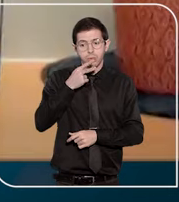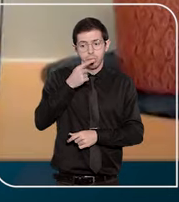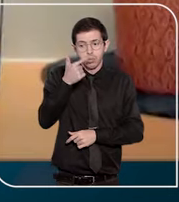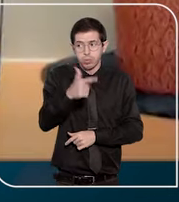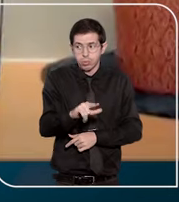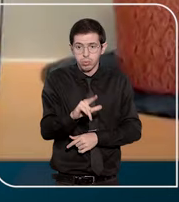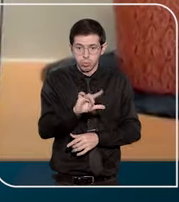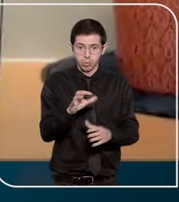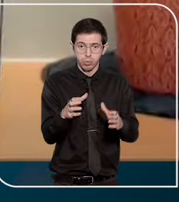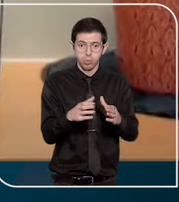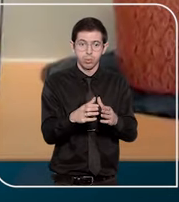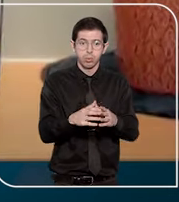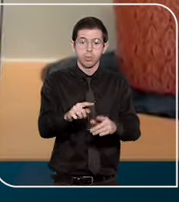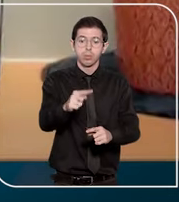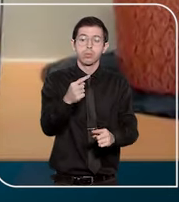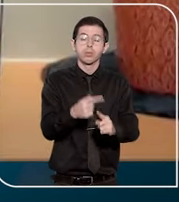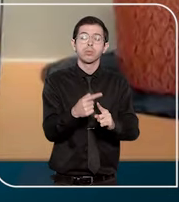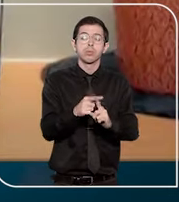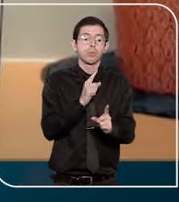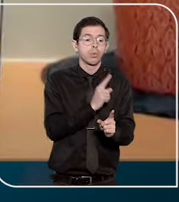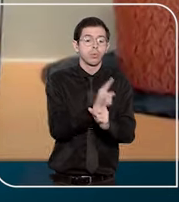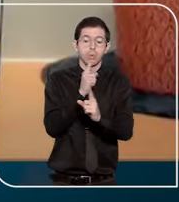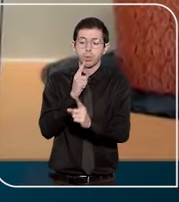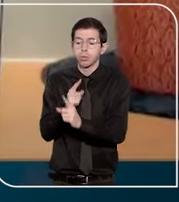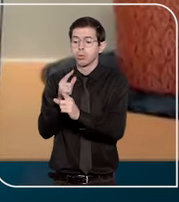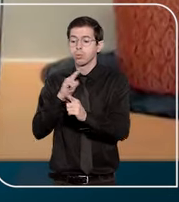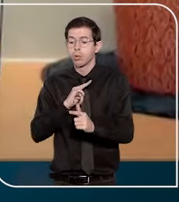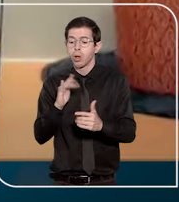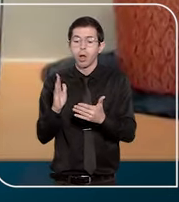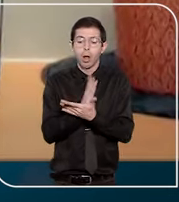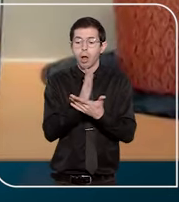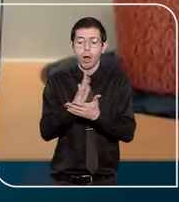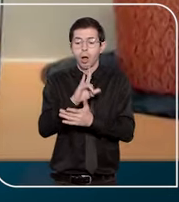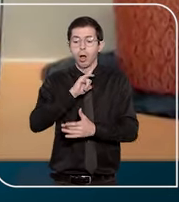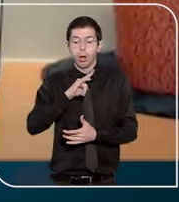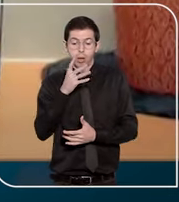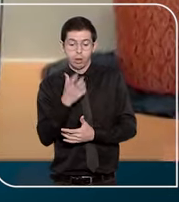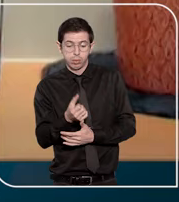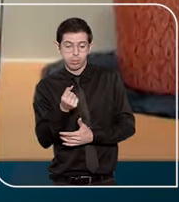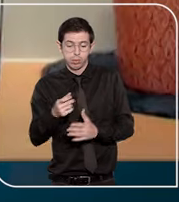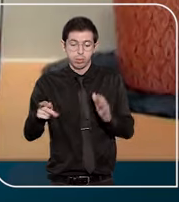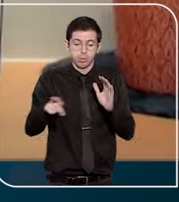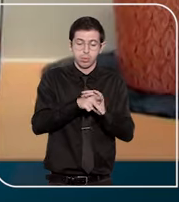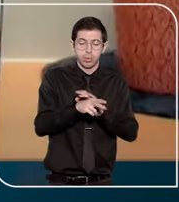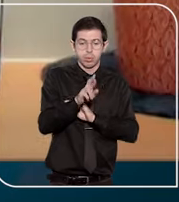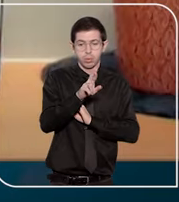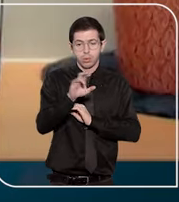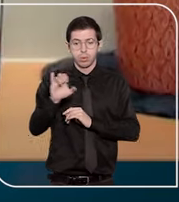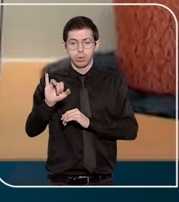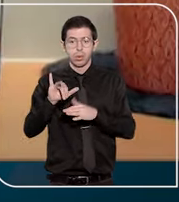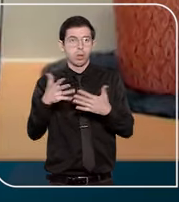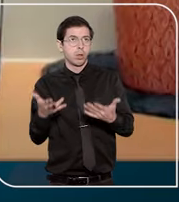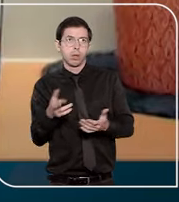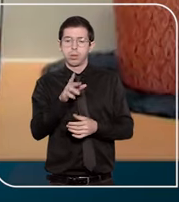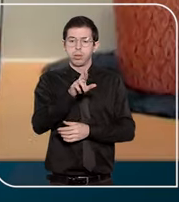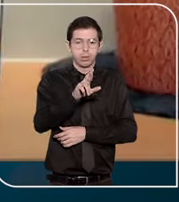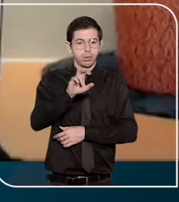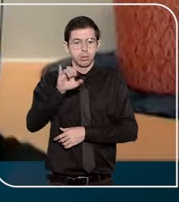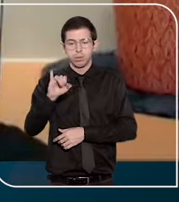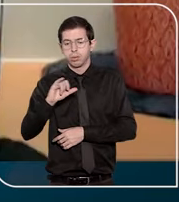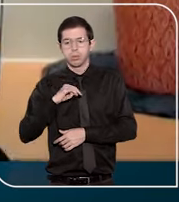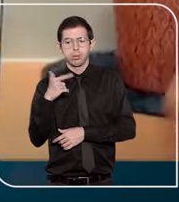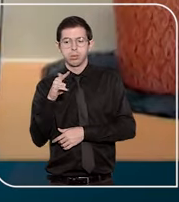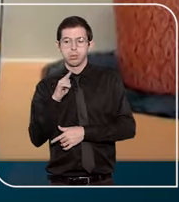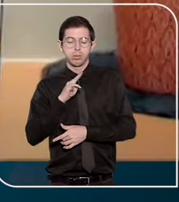retratação porque encontravam algum óbice de admissibilidade do recurso extraordinário. Ah, o recurso extraordinário não vai